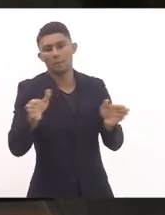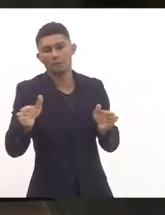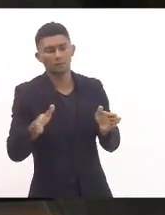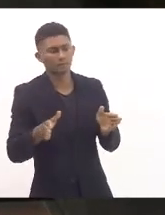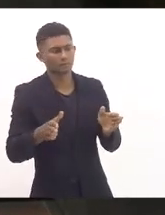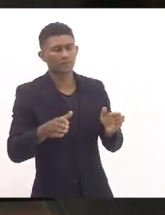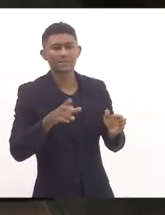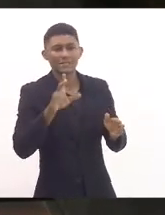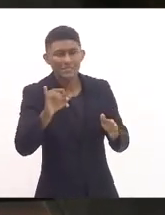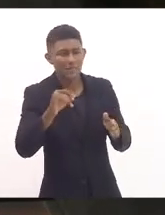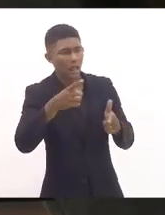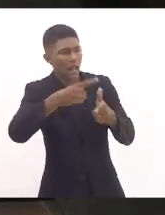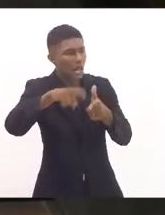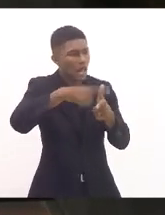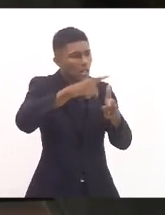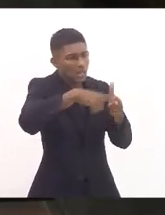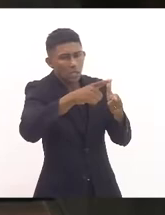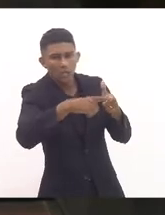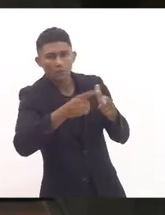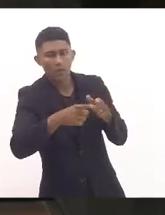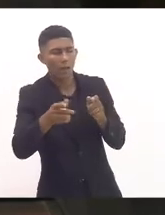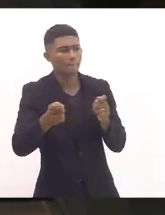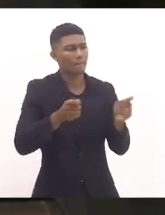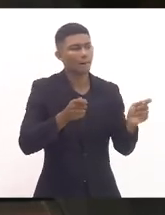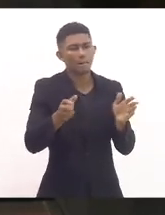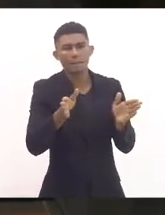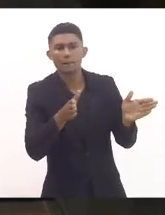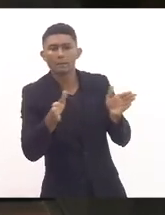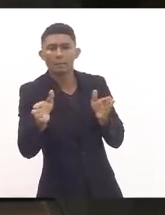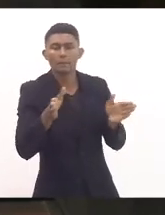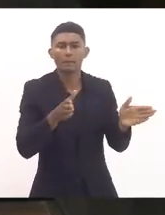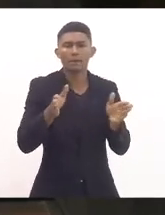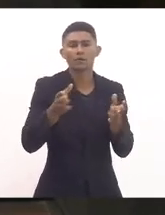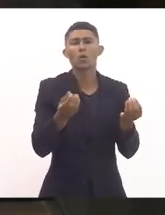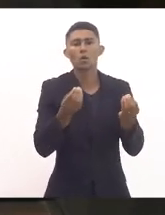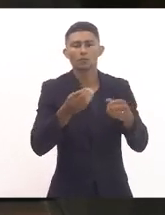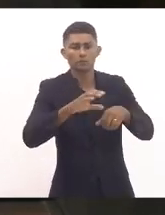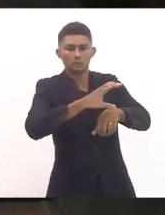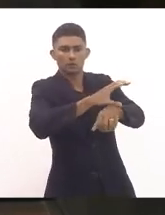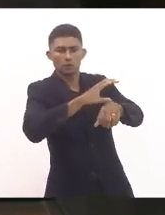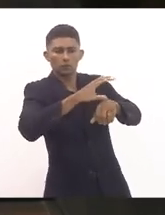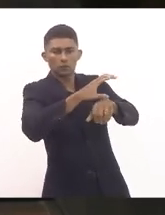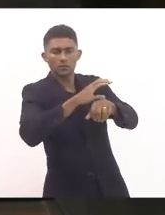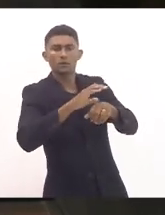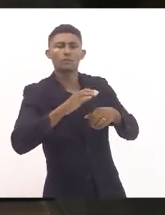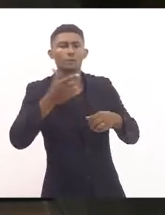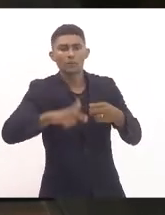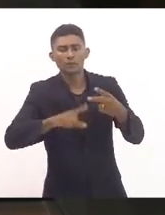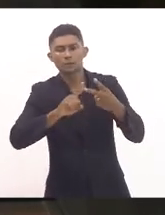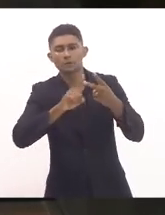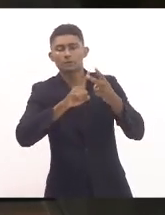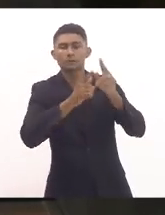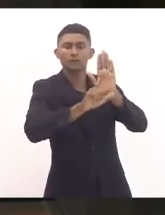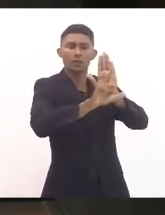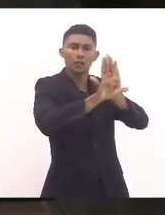E ele tenta mediar esses conflitos através da Constituição e das leis